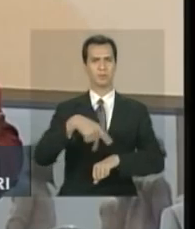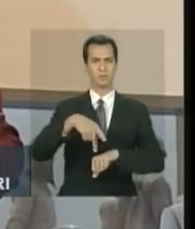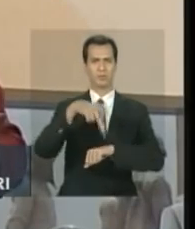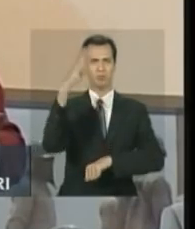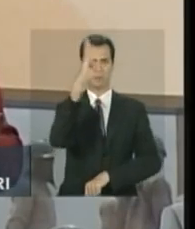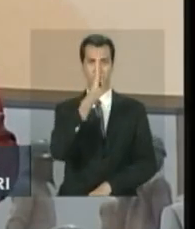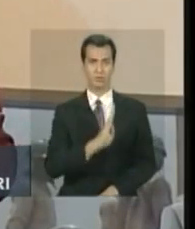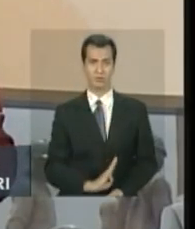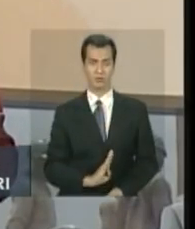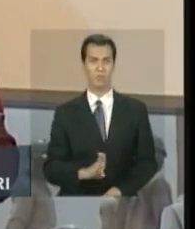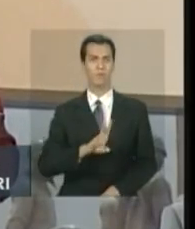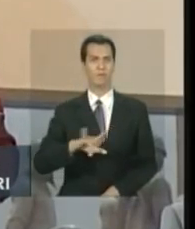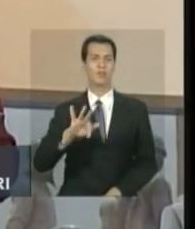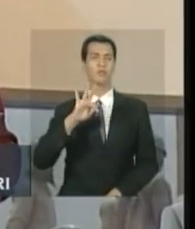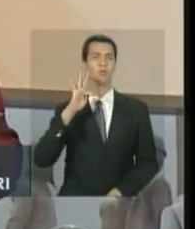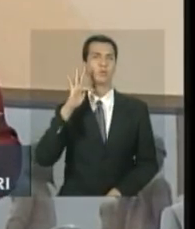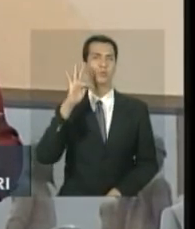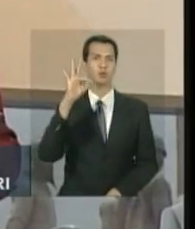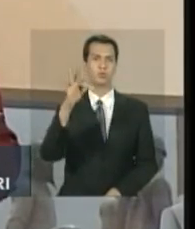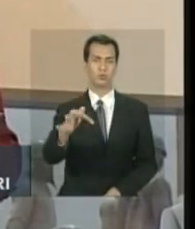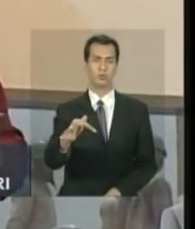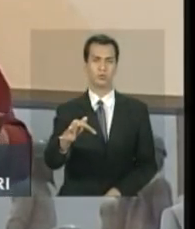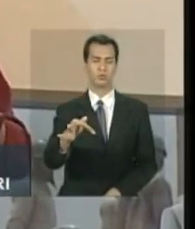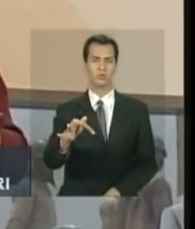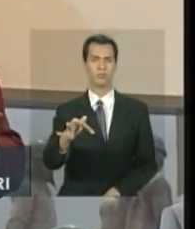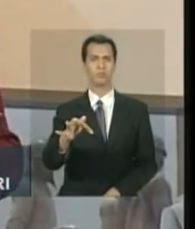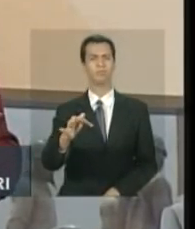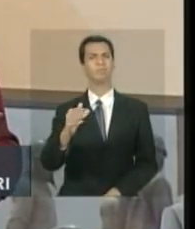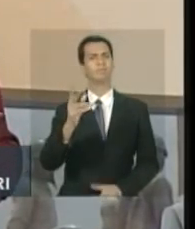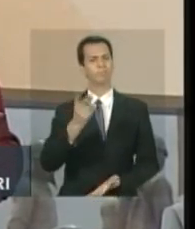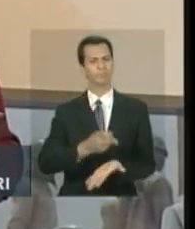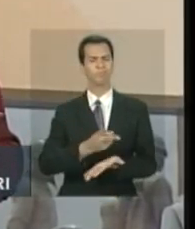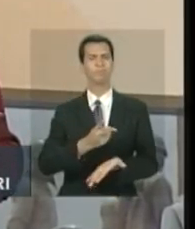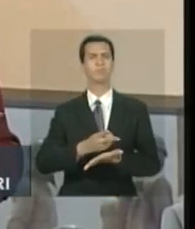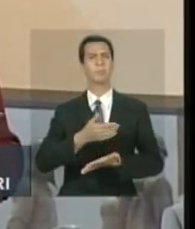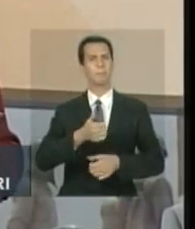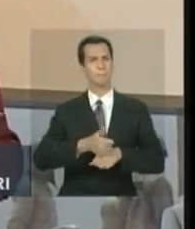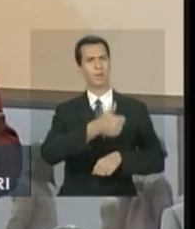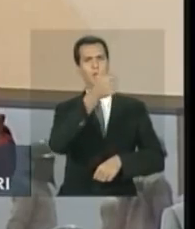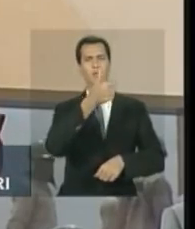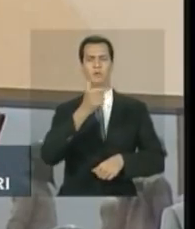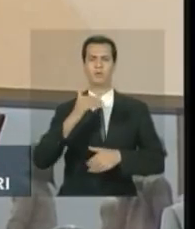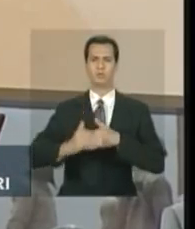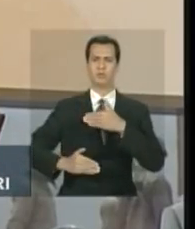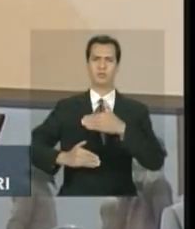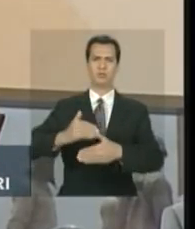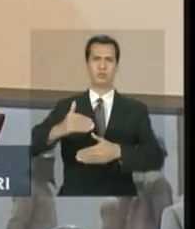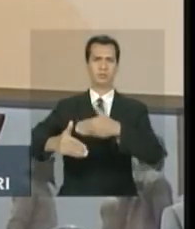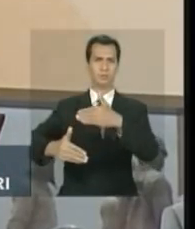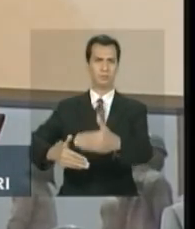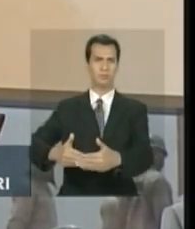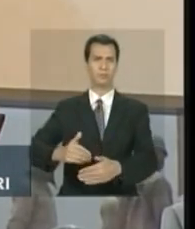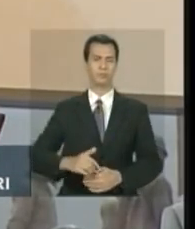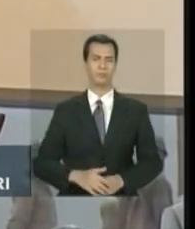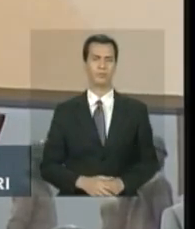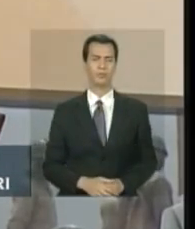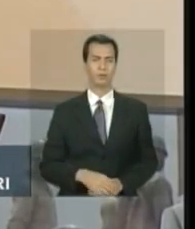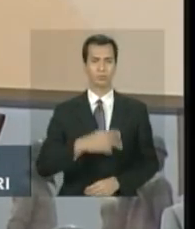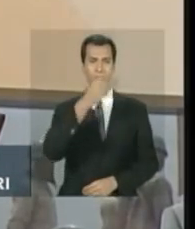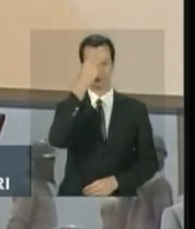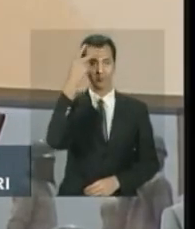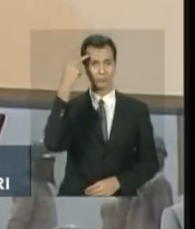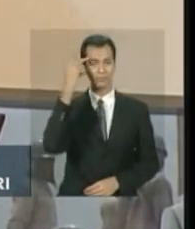país, será um país cada vez mais desenvolvido, onde as pessoas